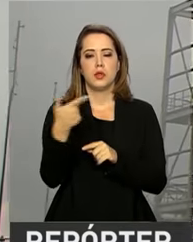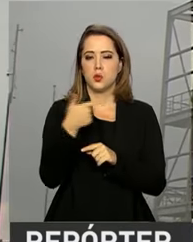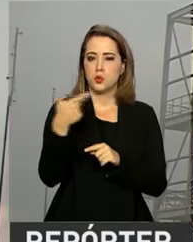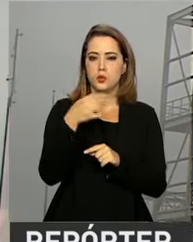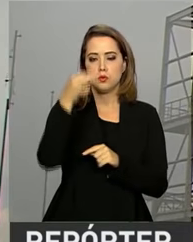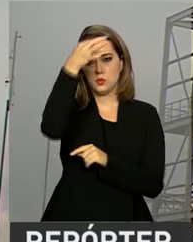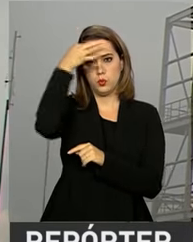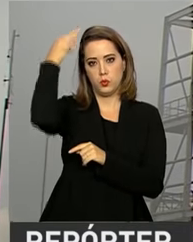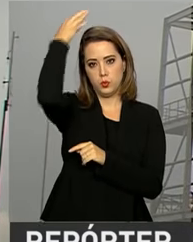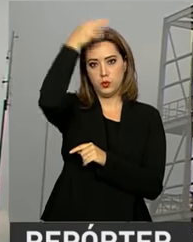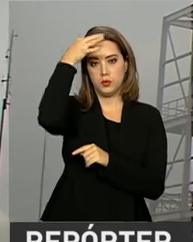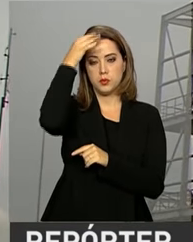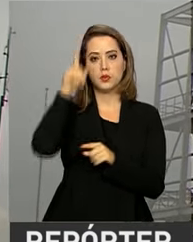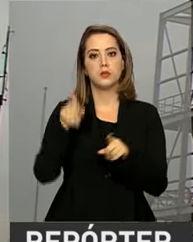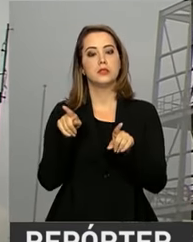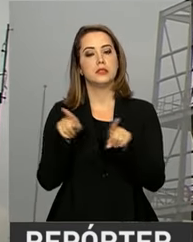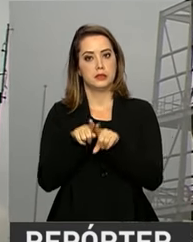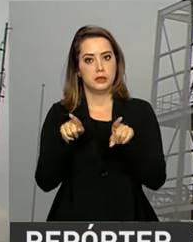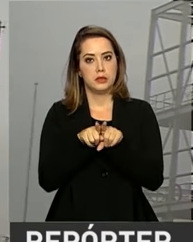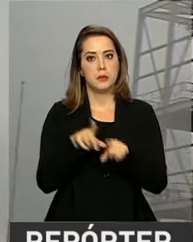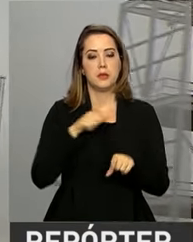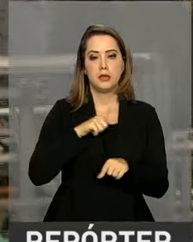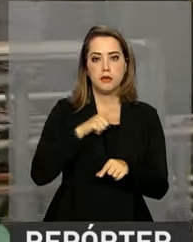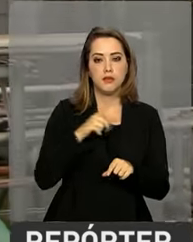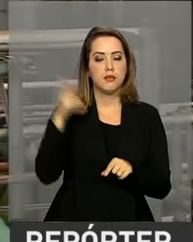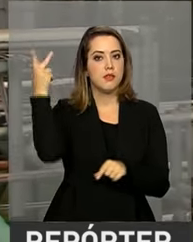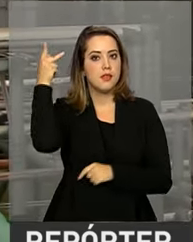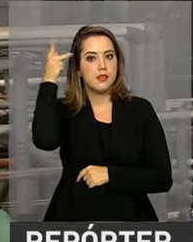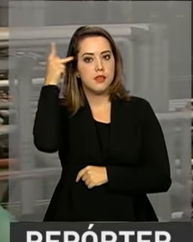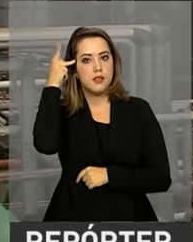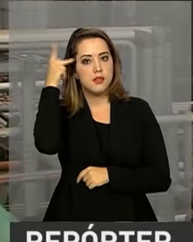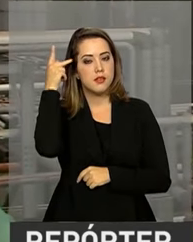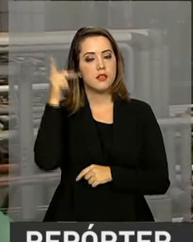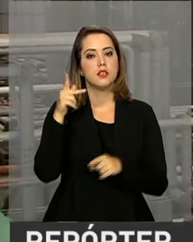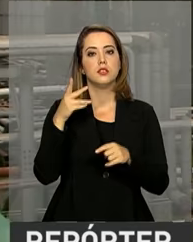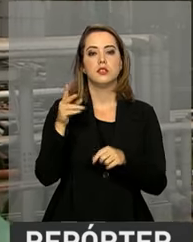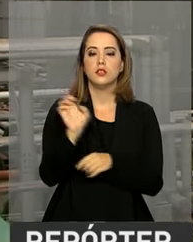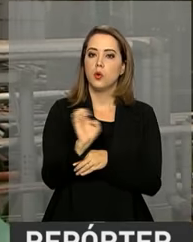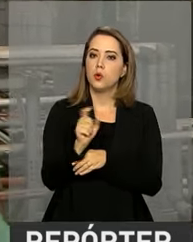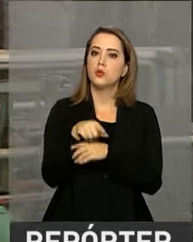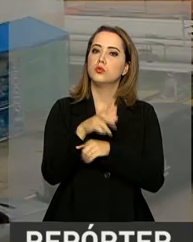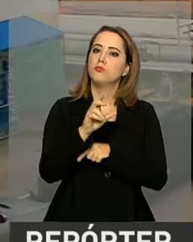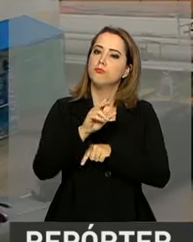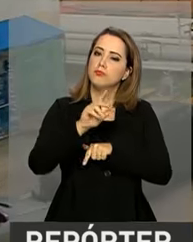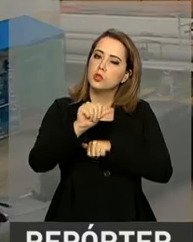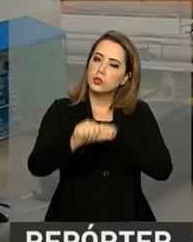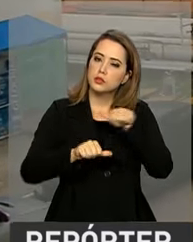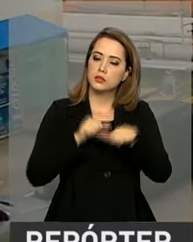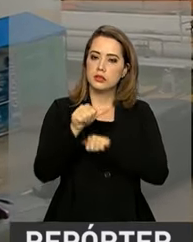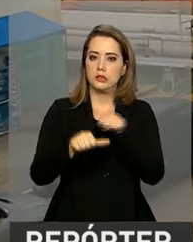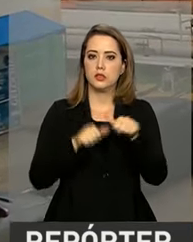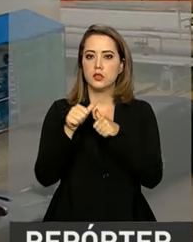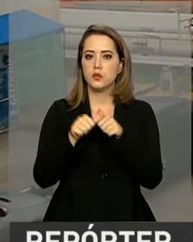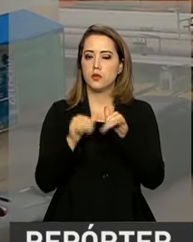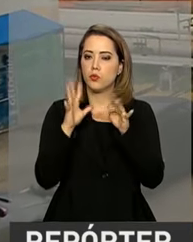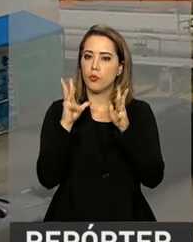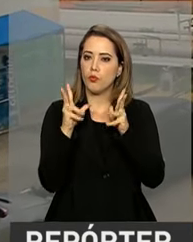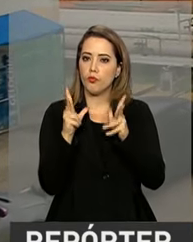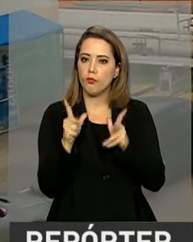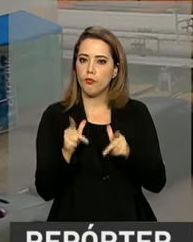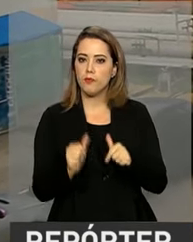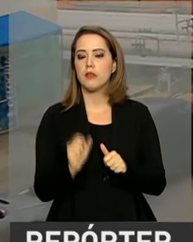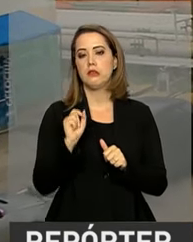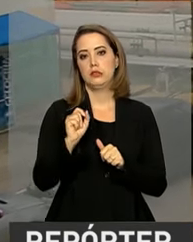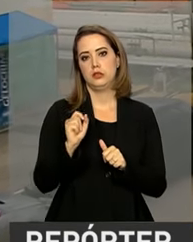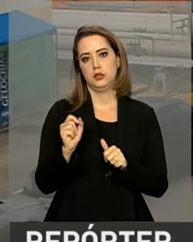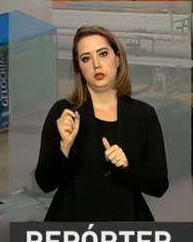São Paulo, o estado que mais possui refinarias, aqueles locais que realizam o processo químico de limpeza e refino do